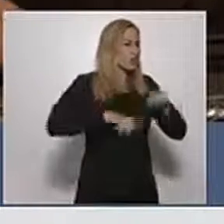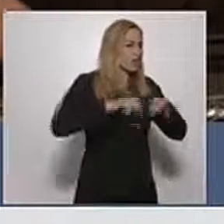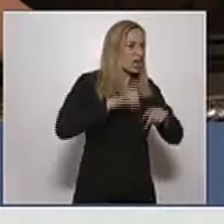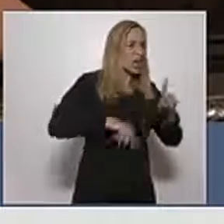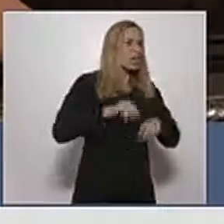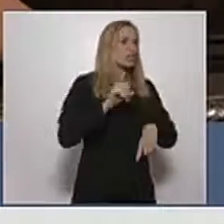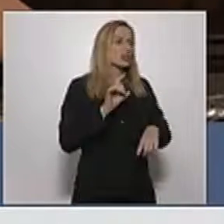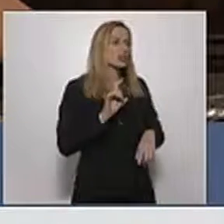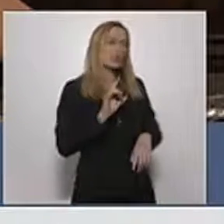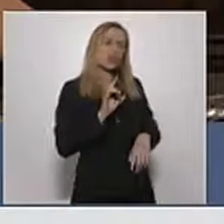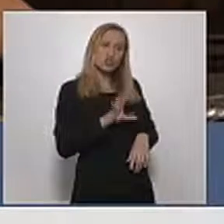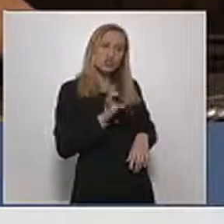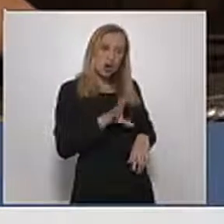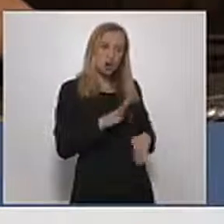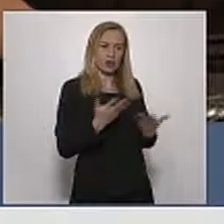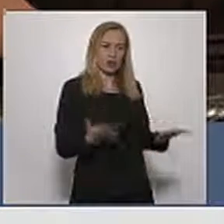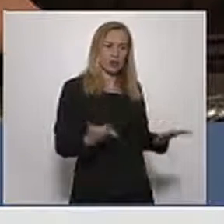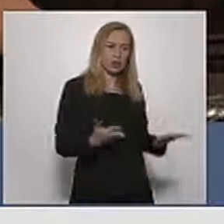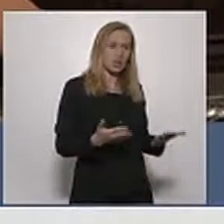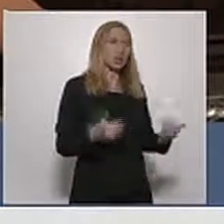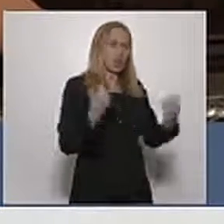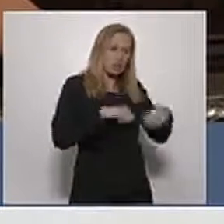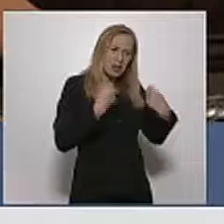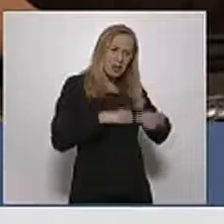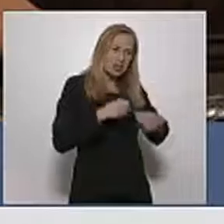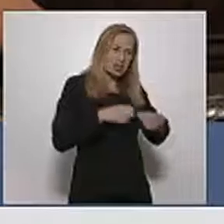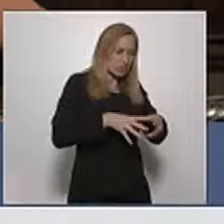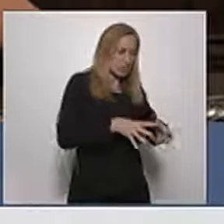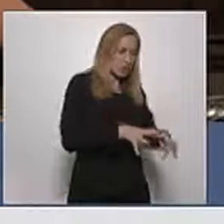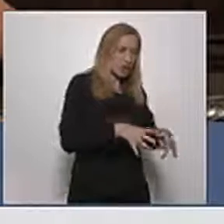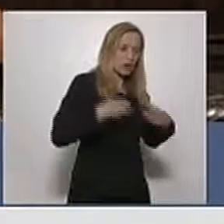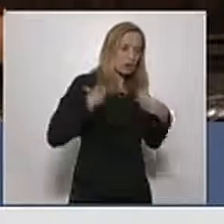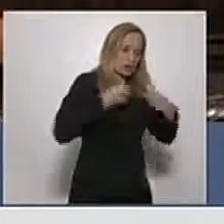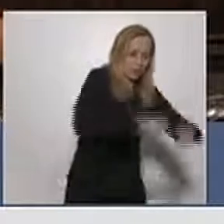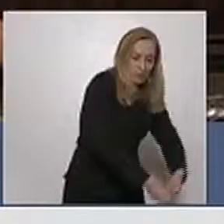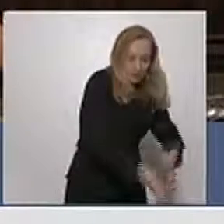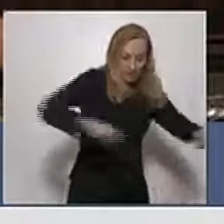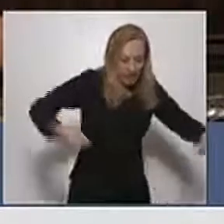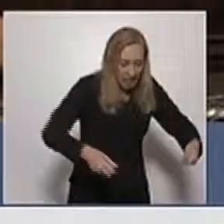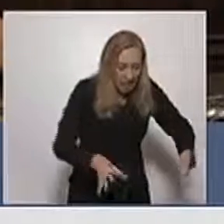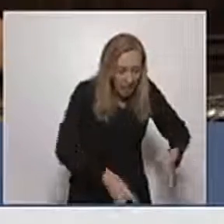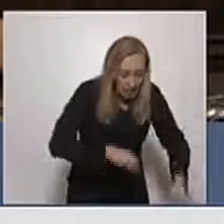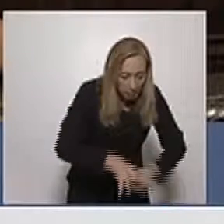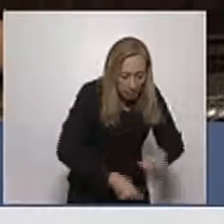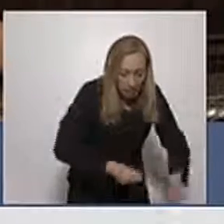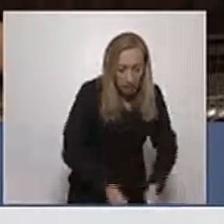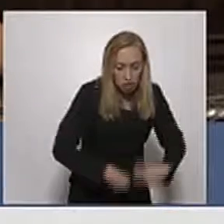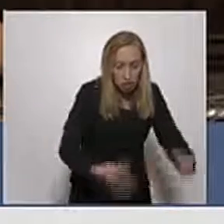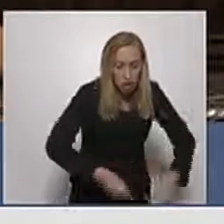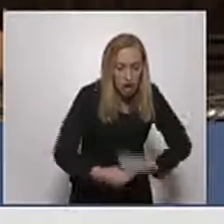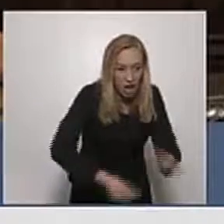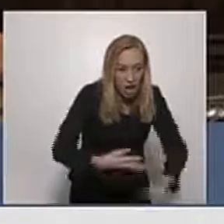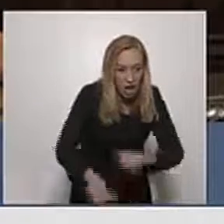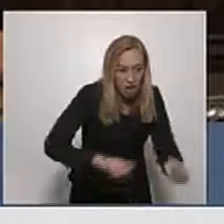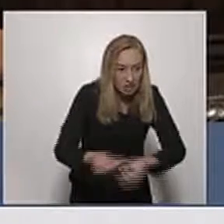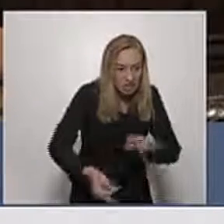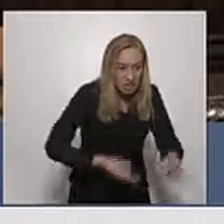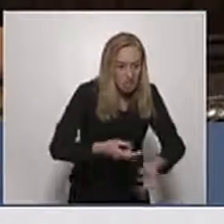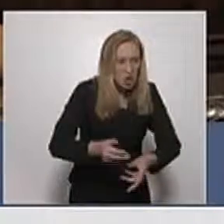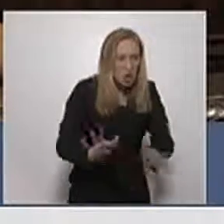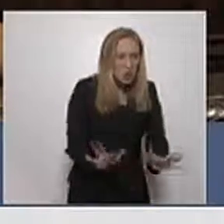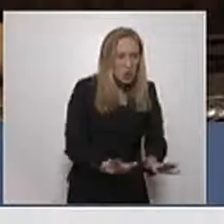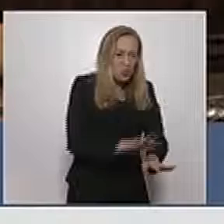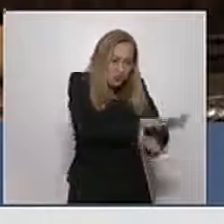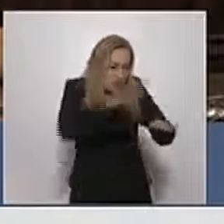os seus materiais escolares. É preciso revirar essa mochila, é preciso jogar os materiais no chão, é preciso